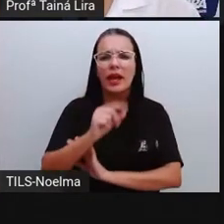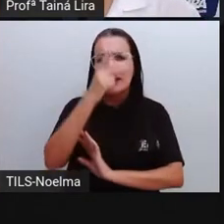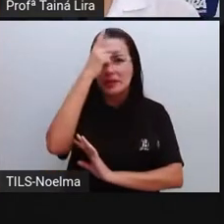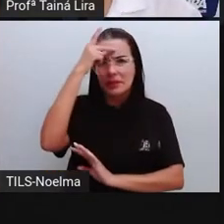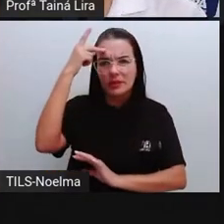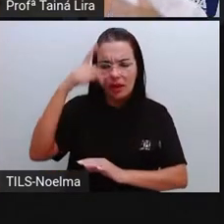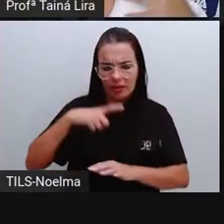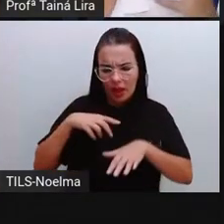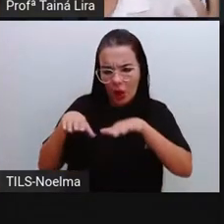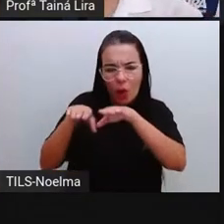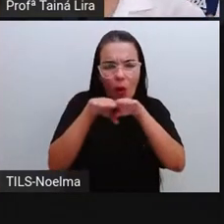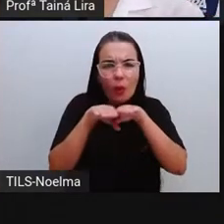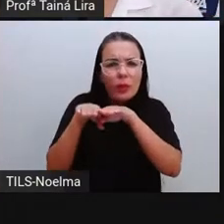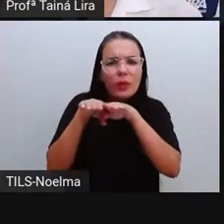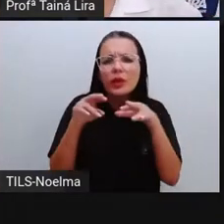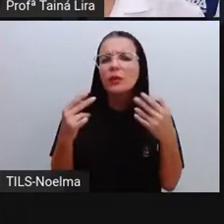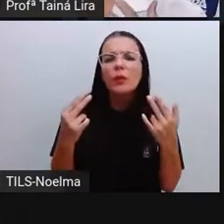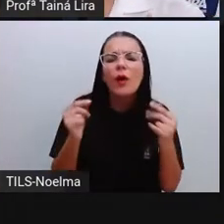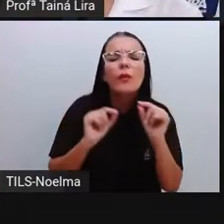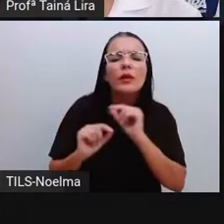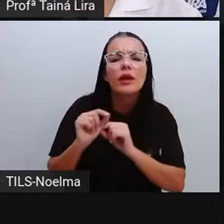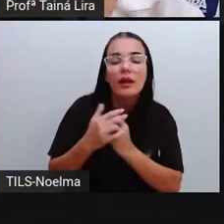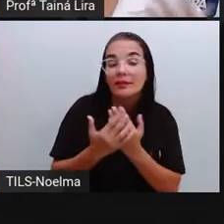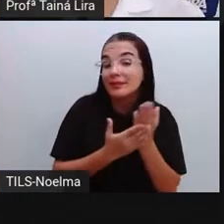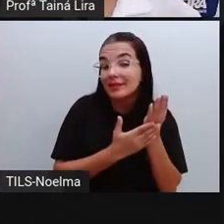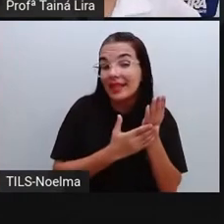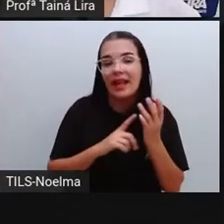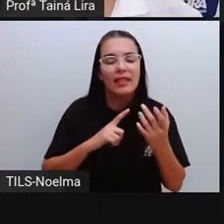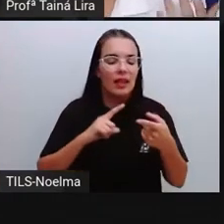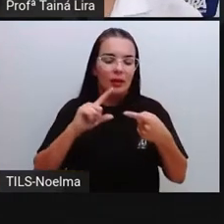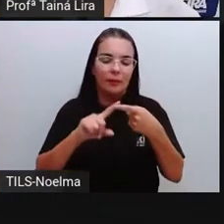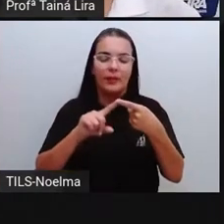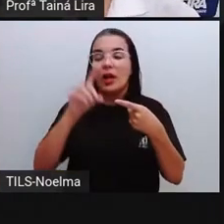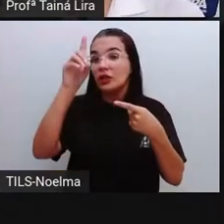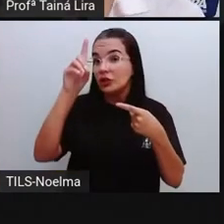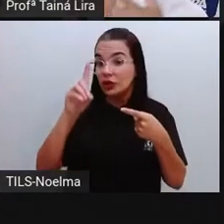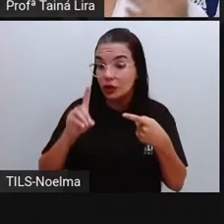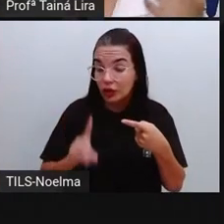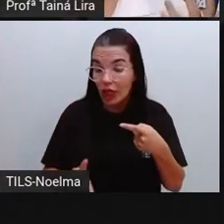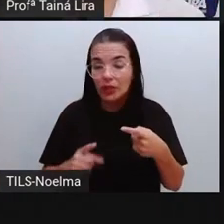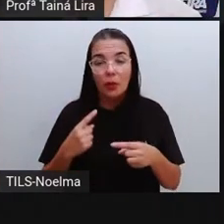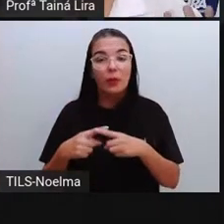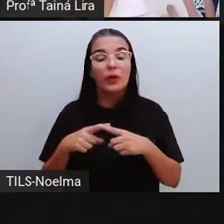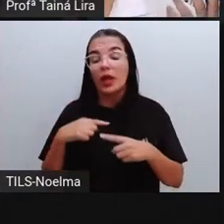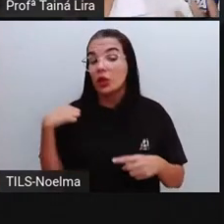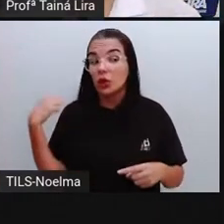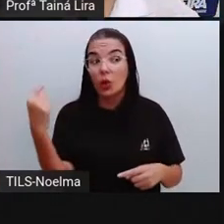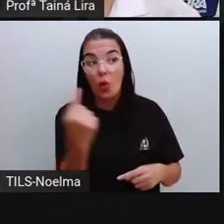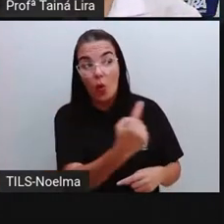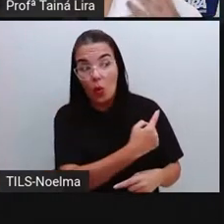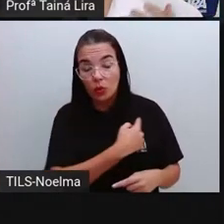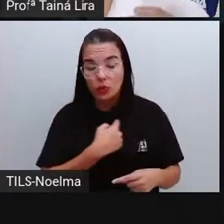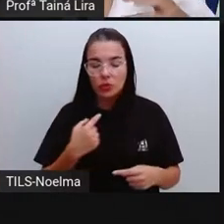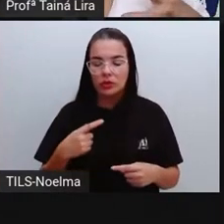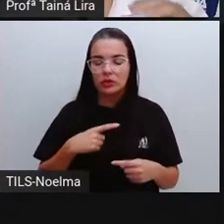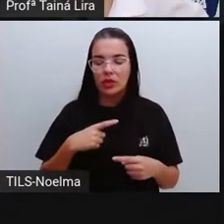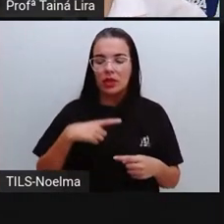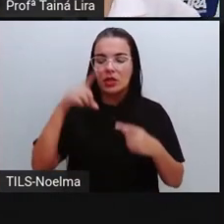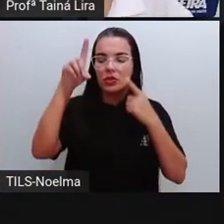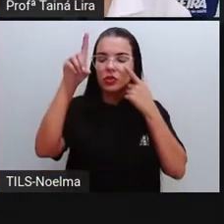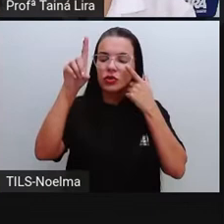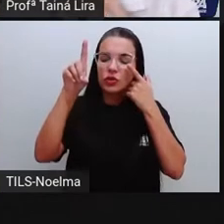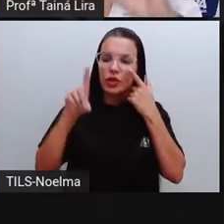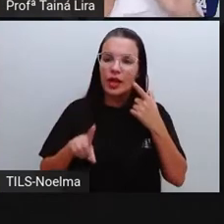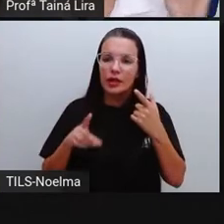comum, a gente consegue, né? A gente sabe que os direitos, tá? Todos nós temos direitos iguais. Agora, falando